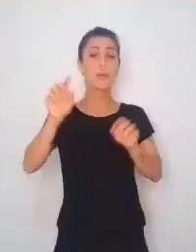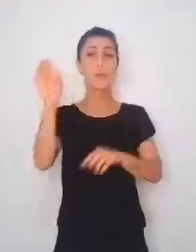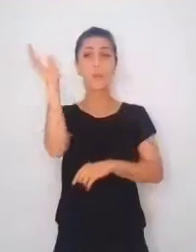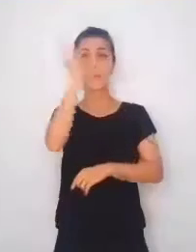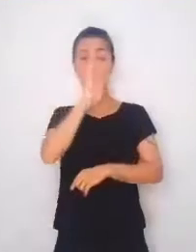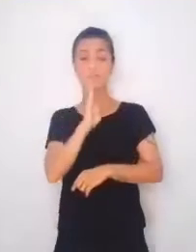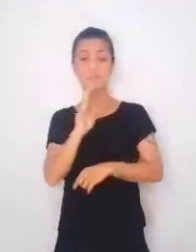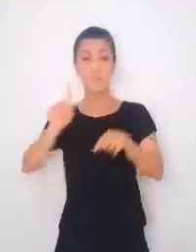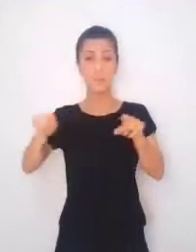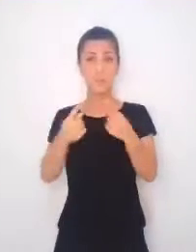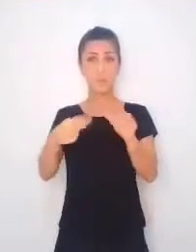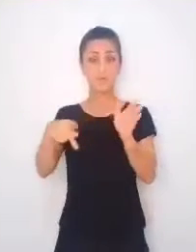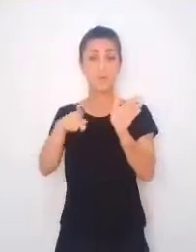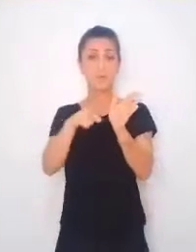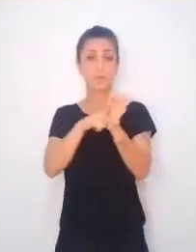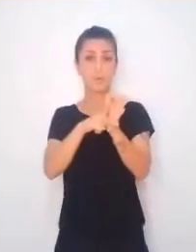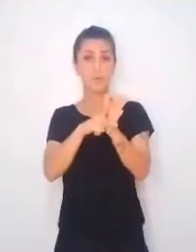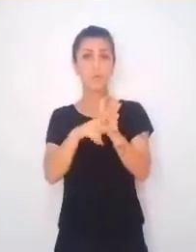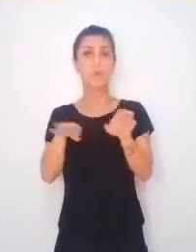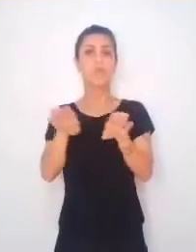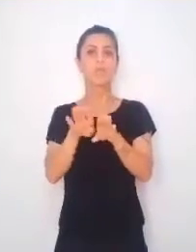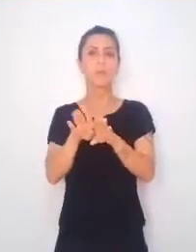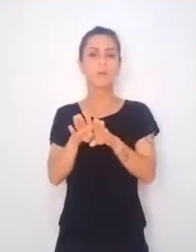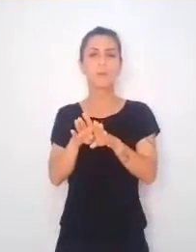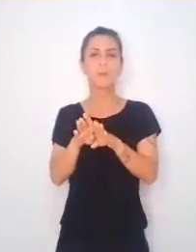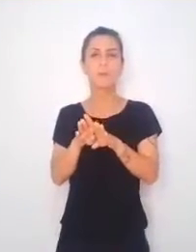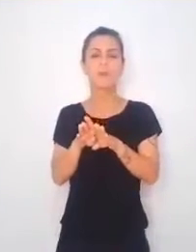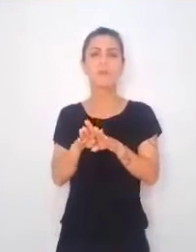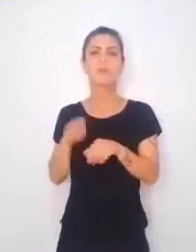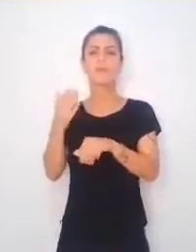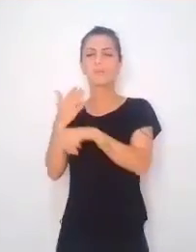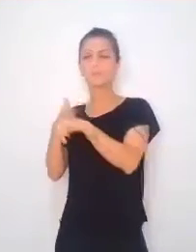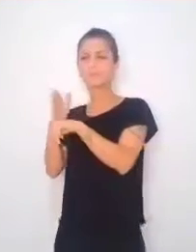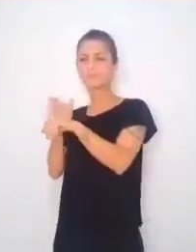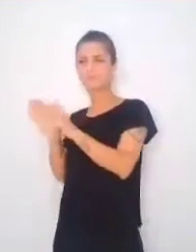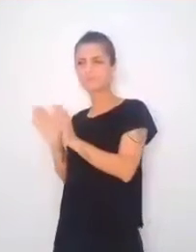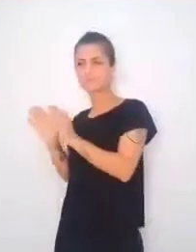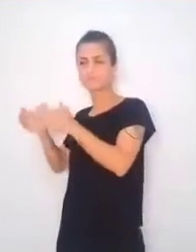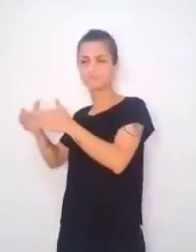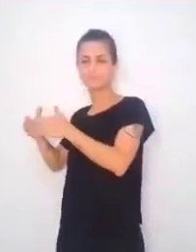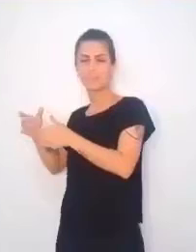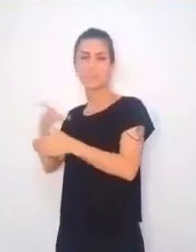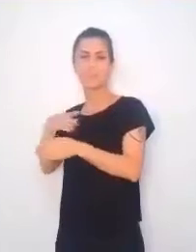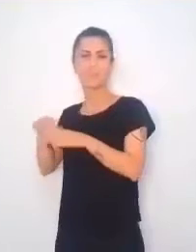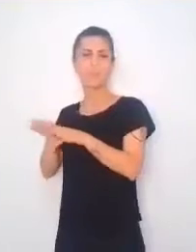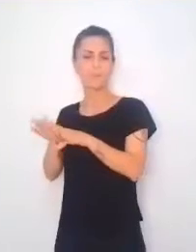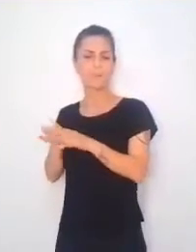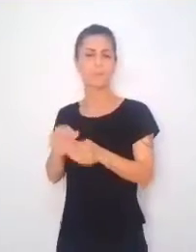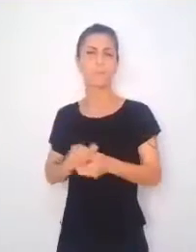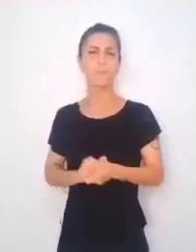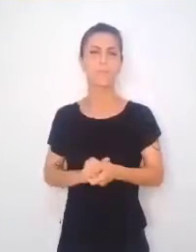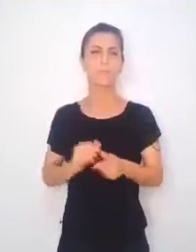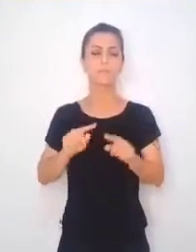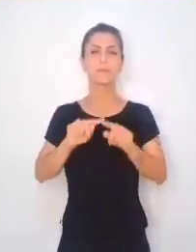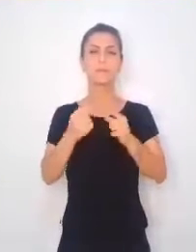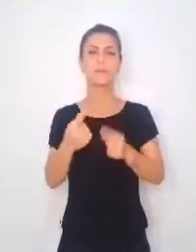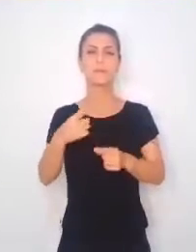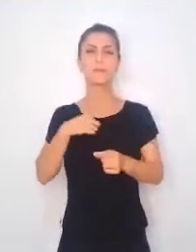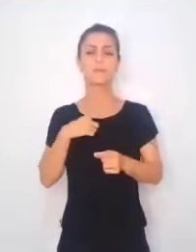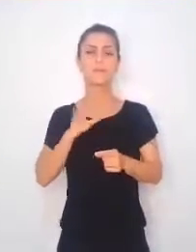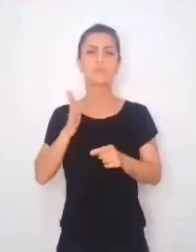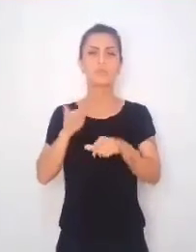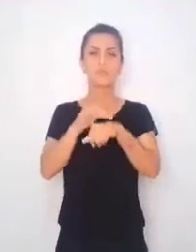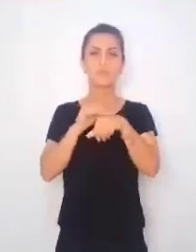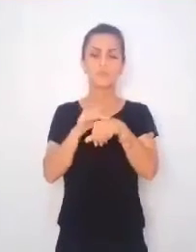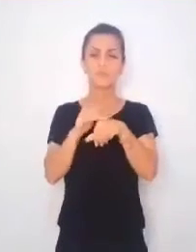aqui no ensaio da banda, em uma das composições que vocês, as duas composições são lindas, mas tem uma aqui que eu comentei com o pessoal,